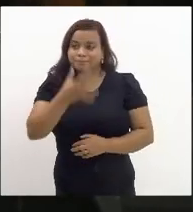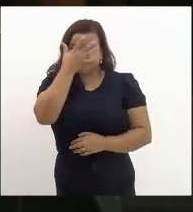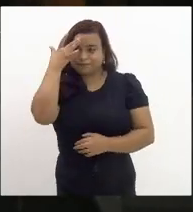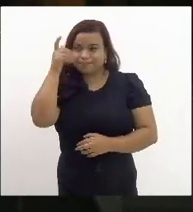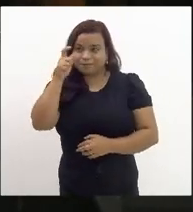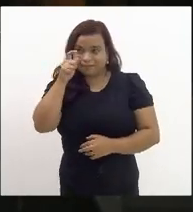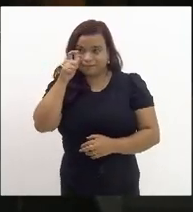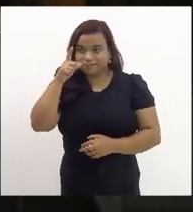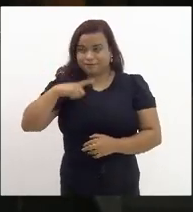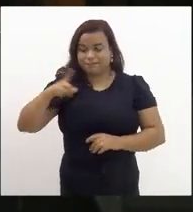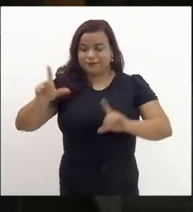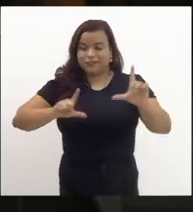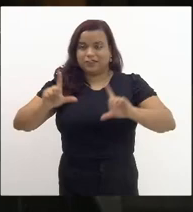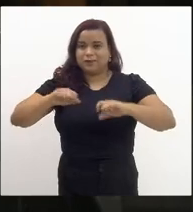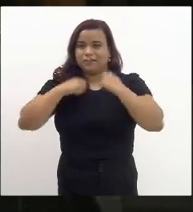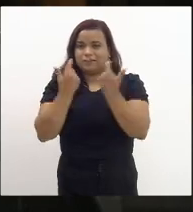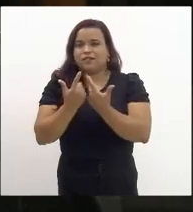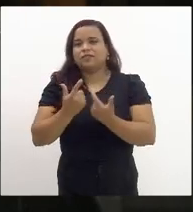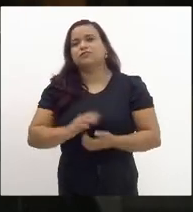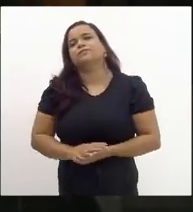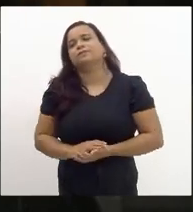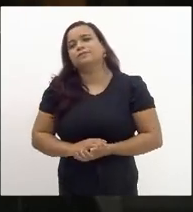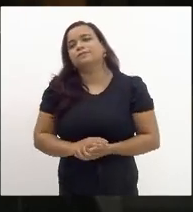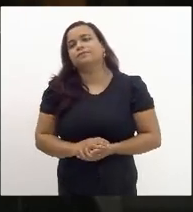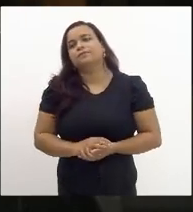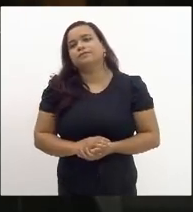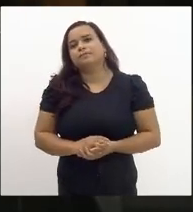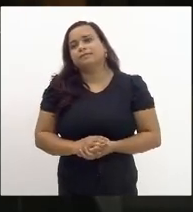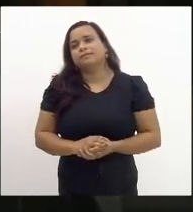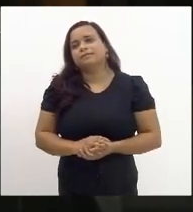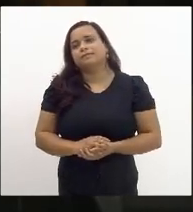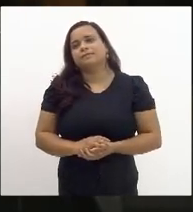telespectadores da TV Alert.